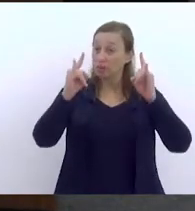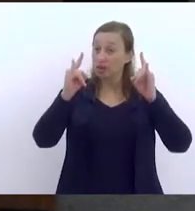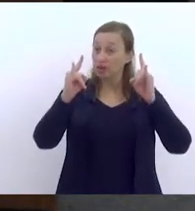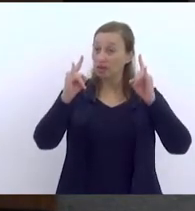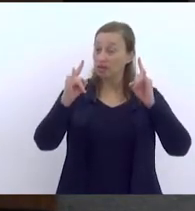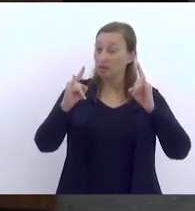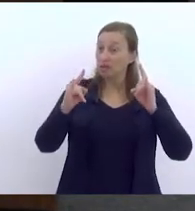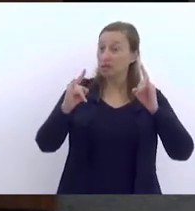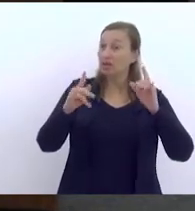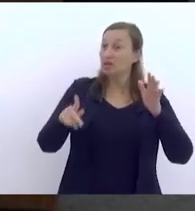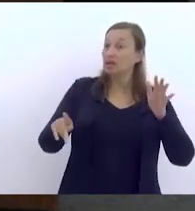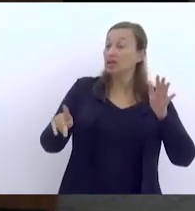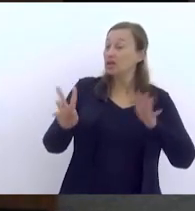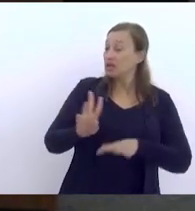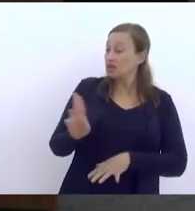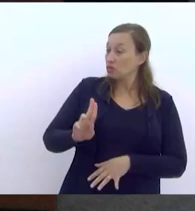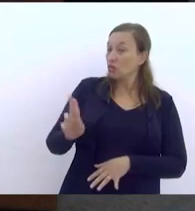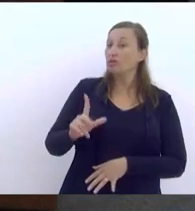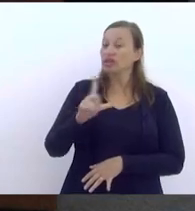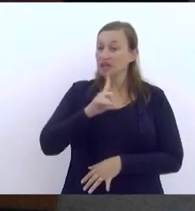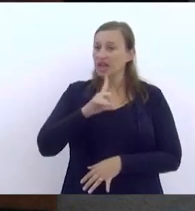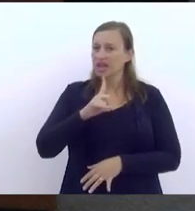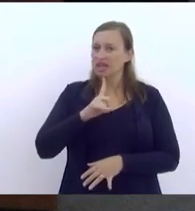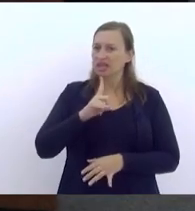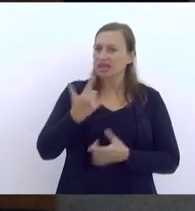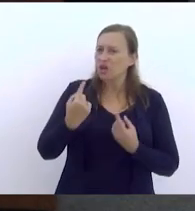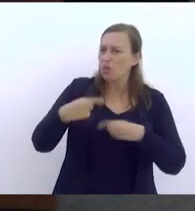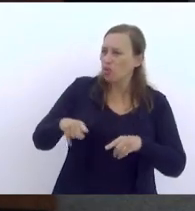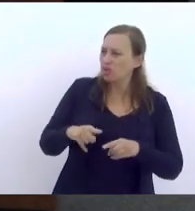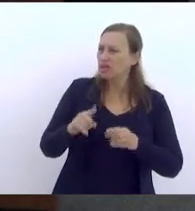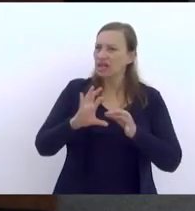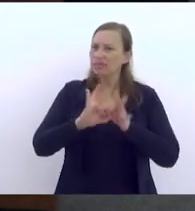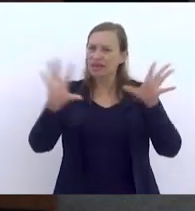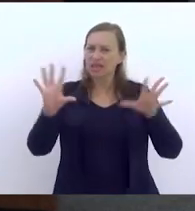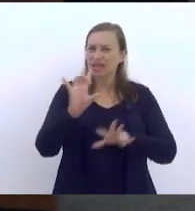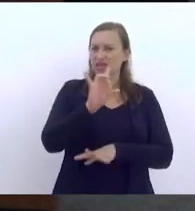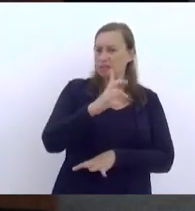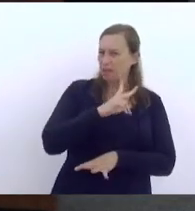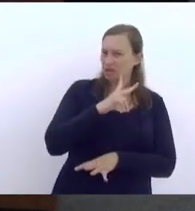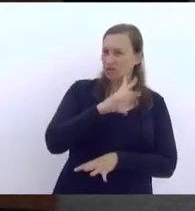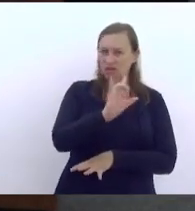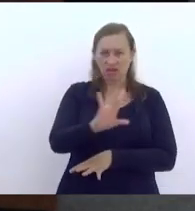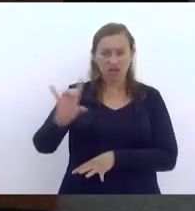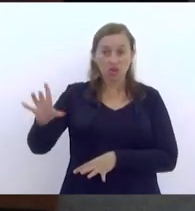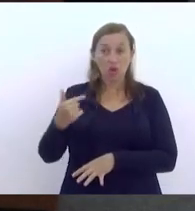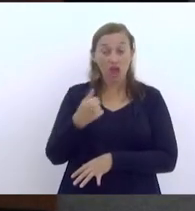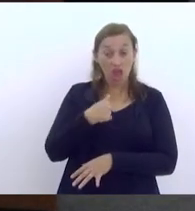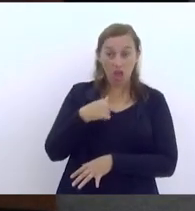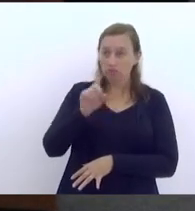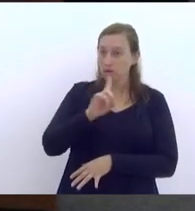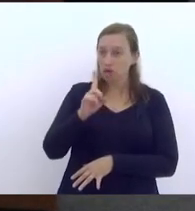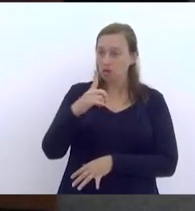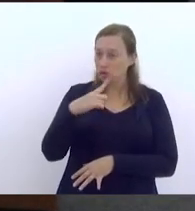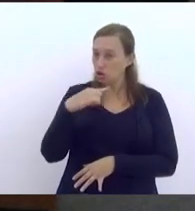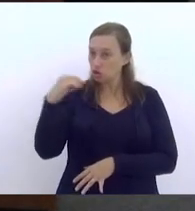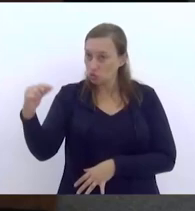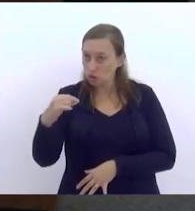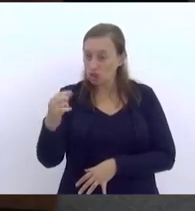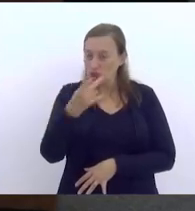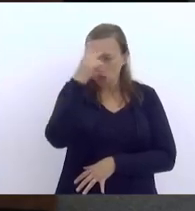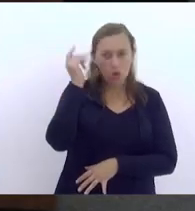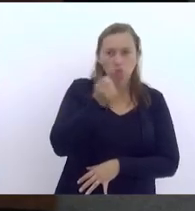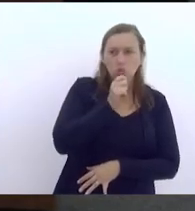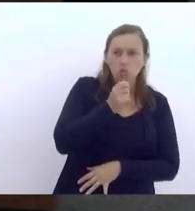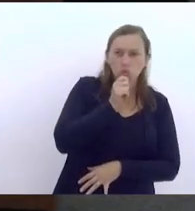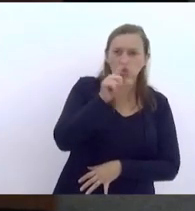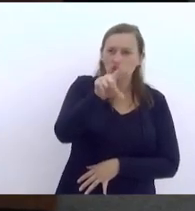nome, está combatendo a liberdade coletivamente. Eu não fui eleito, e nenhum dos deputados